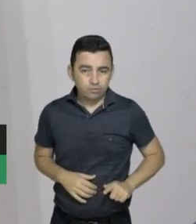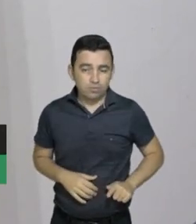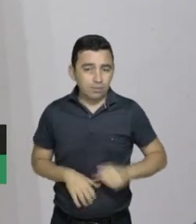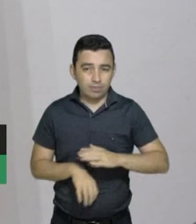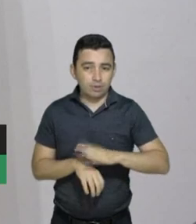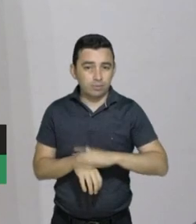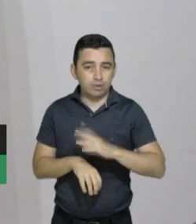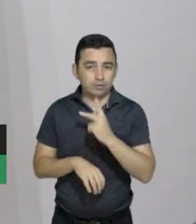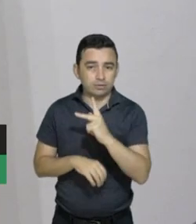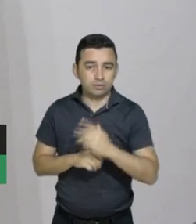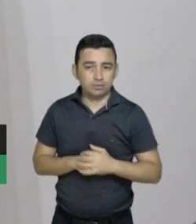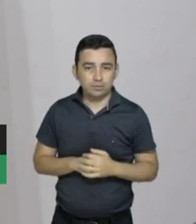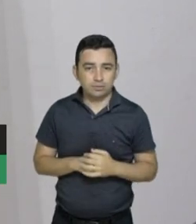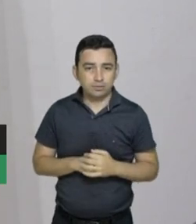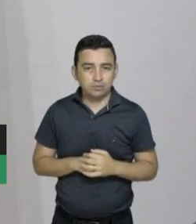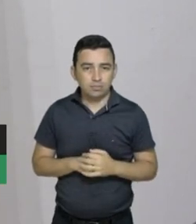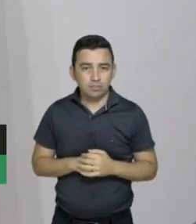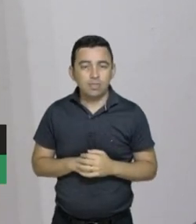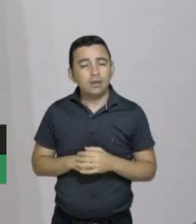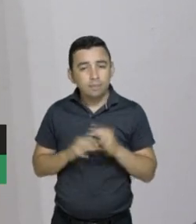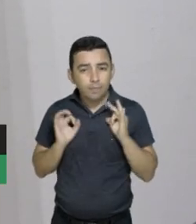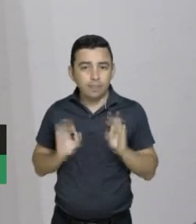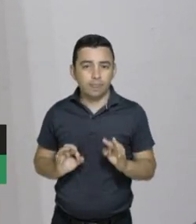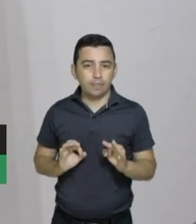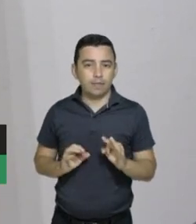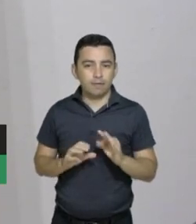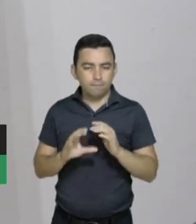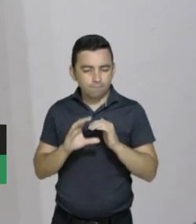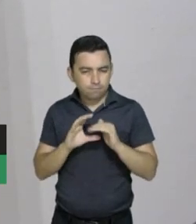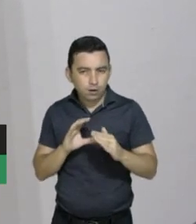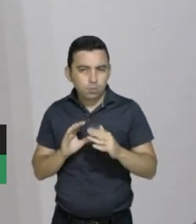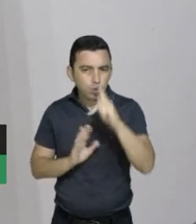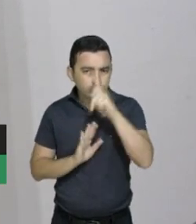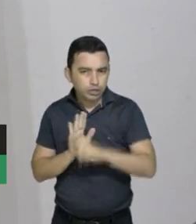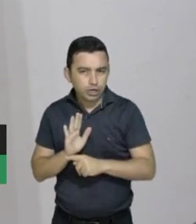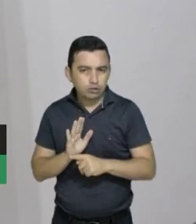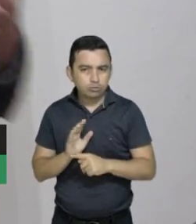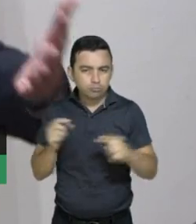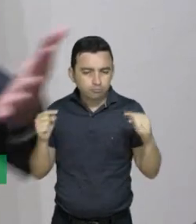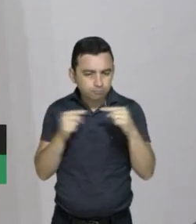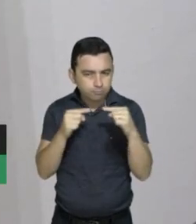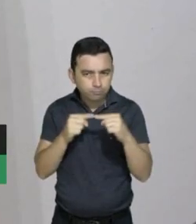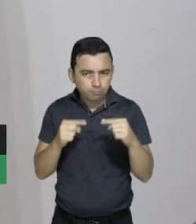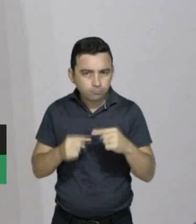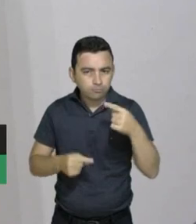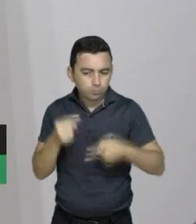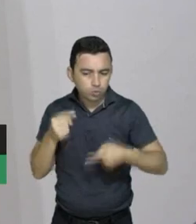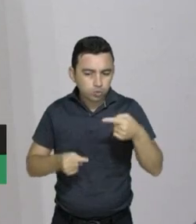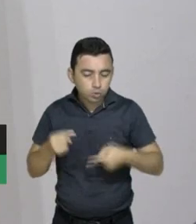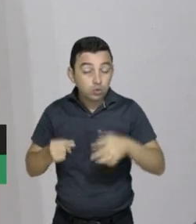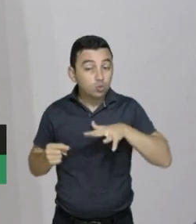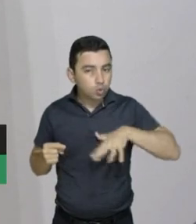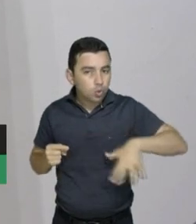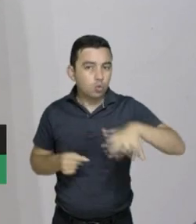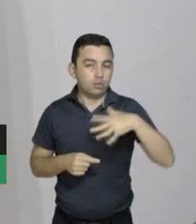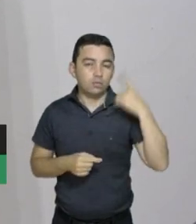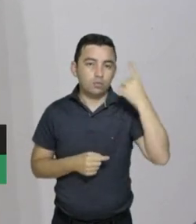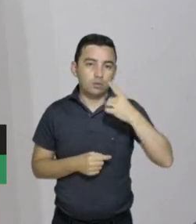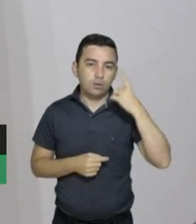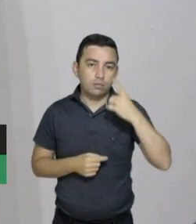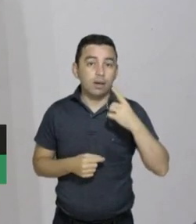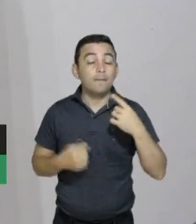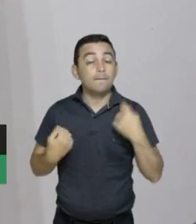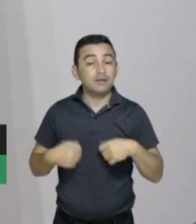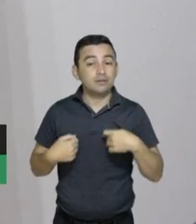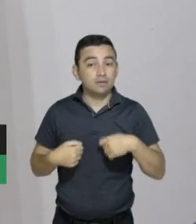isso pode ter certeza que ele vai enviar um projeto sensato vai discutir com todos nós deputados para que a gente realmente